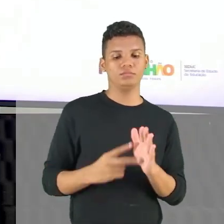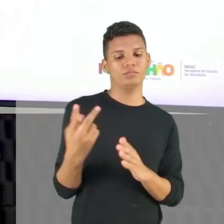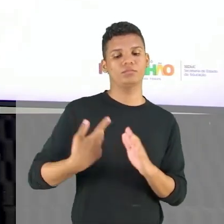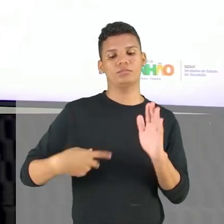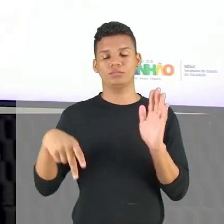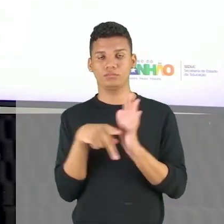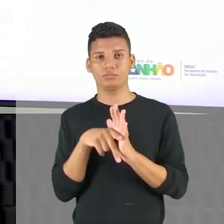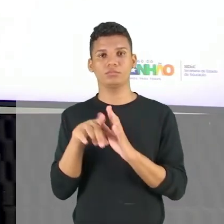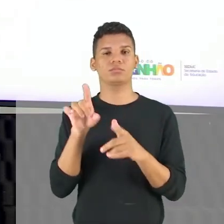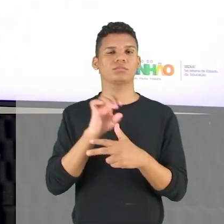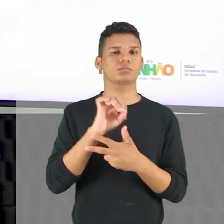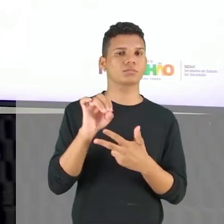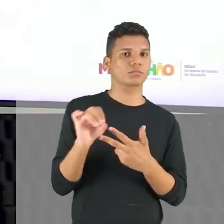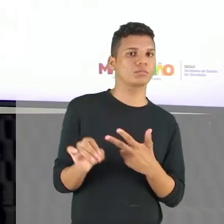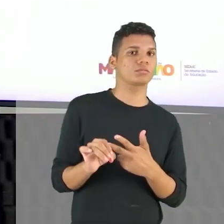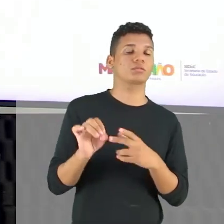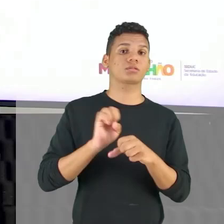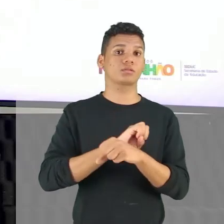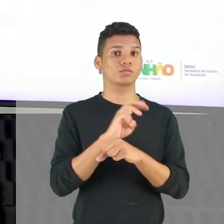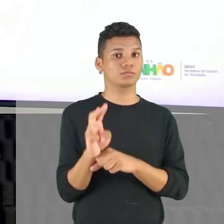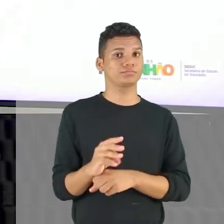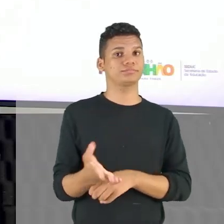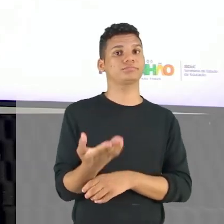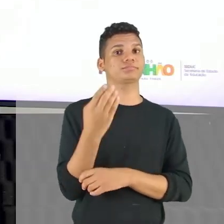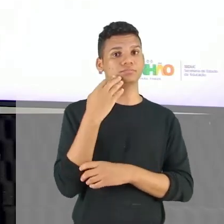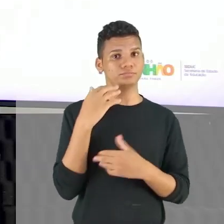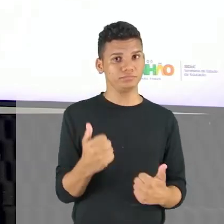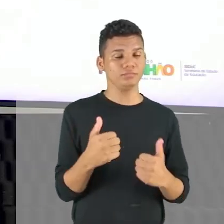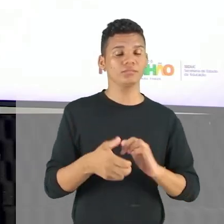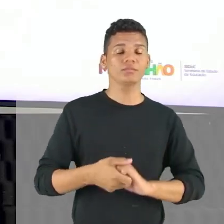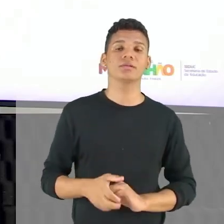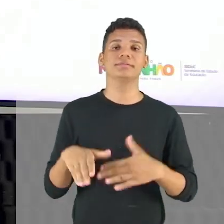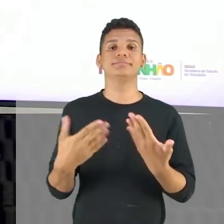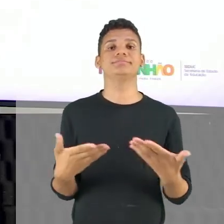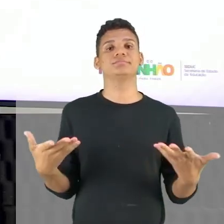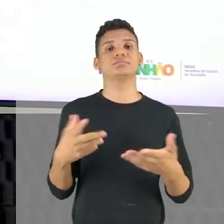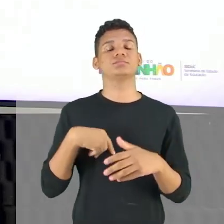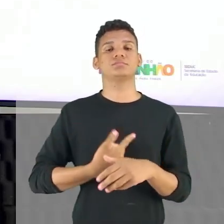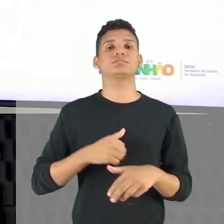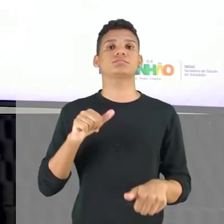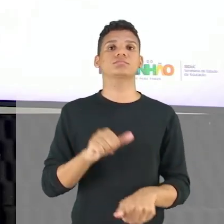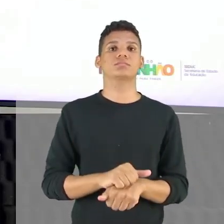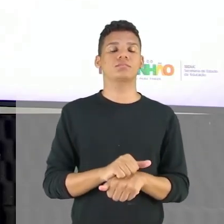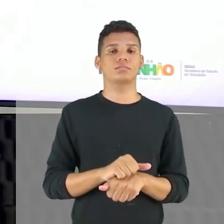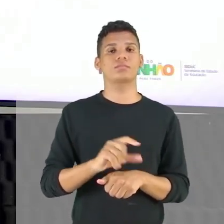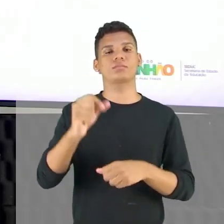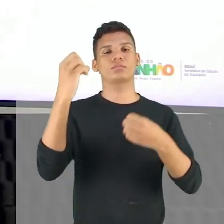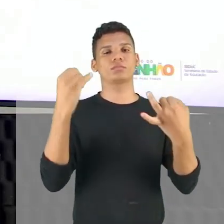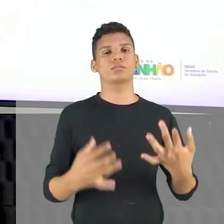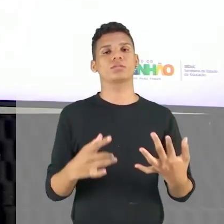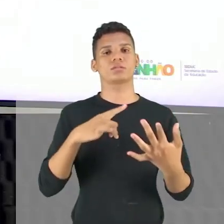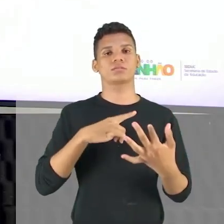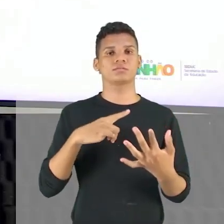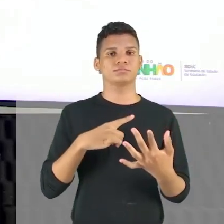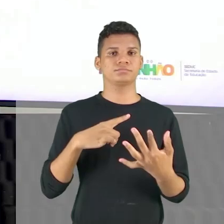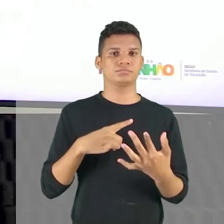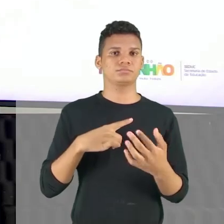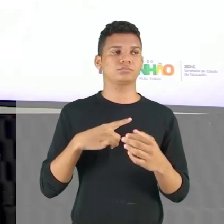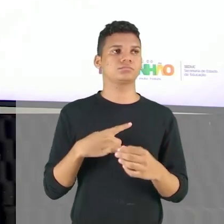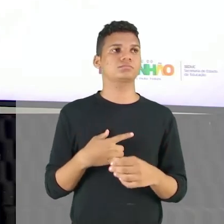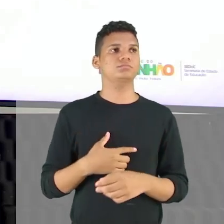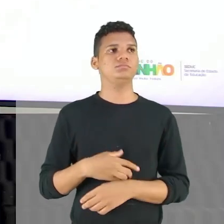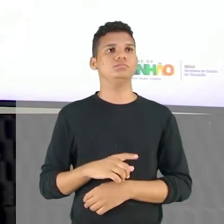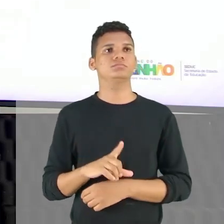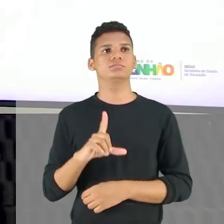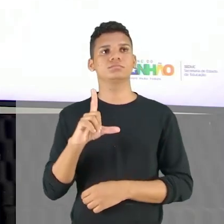provas, tanto o ENEM quanto ao EMA, beleza? Olha só, nós paramos aí na questão que falava sobre asno, el